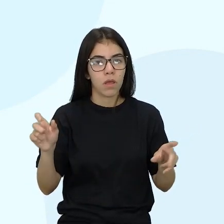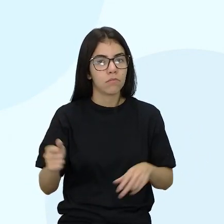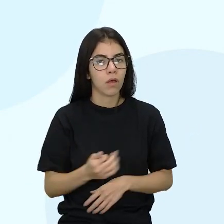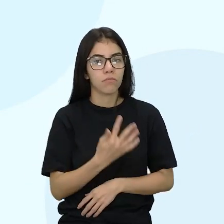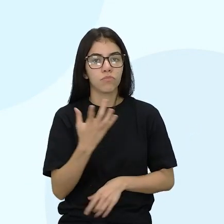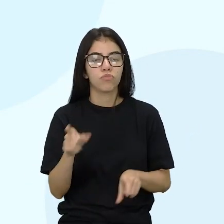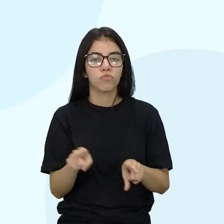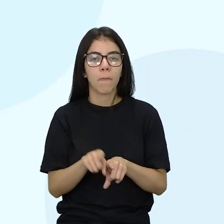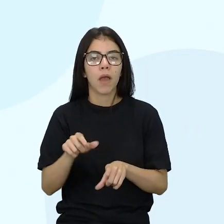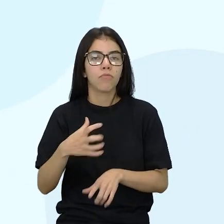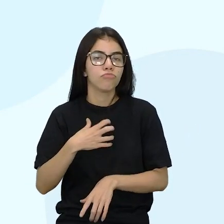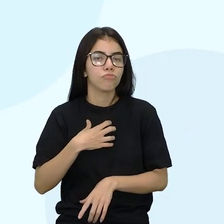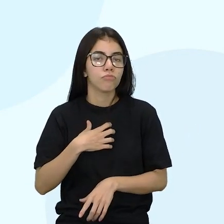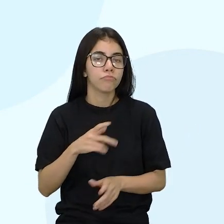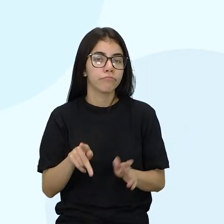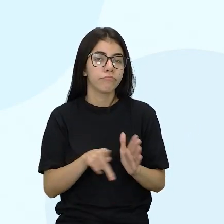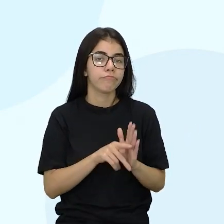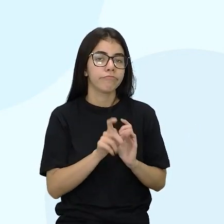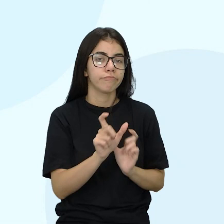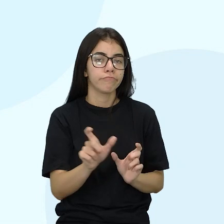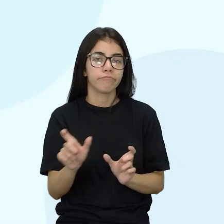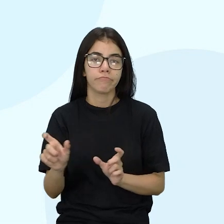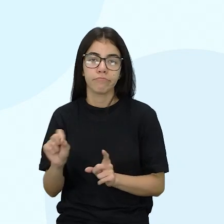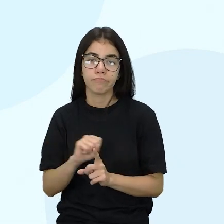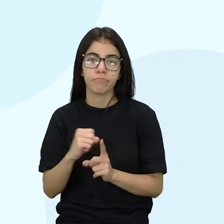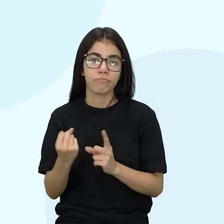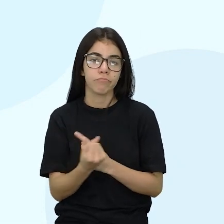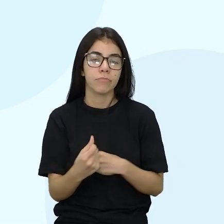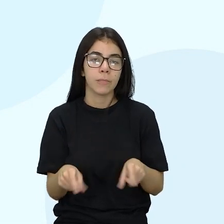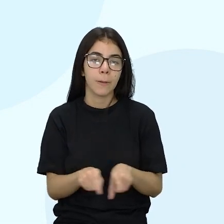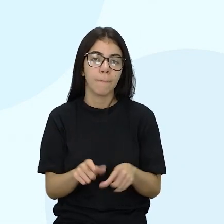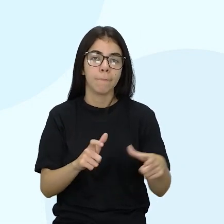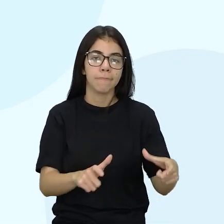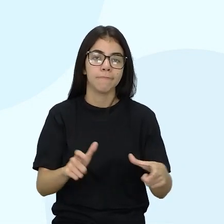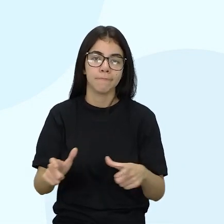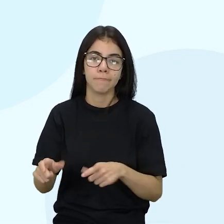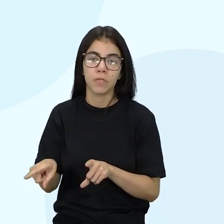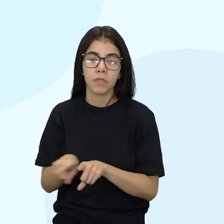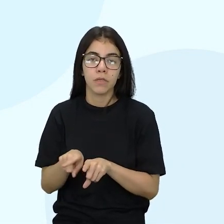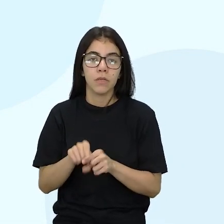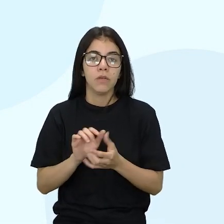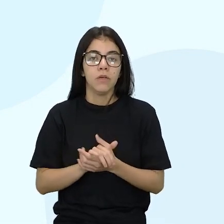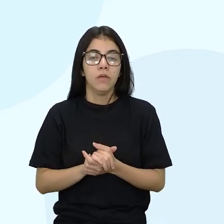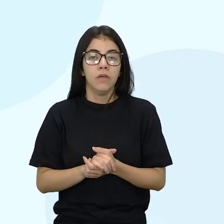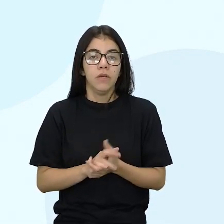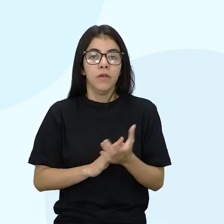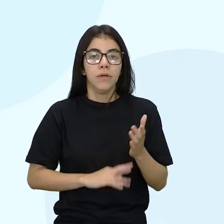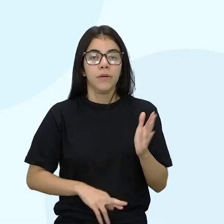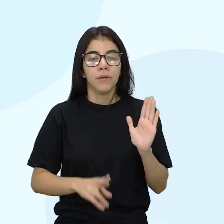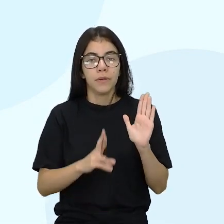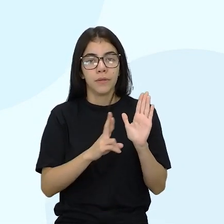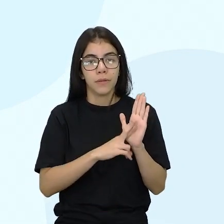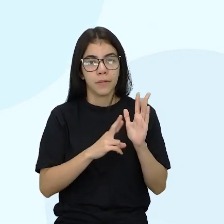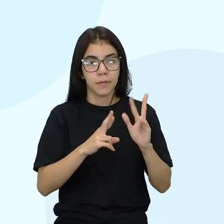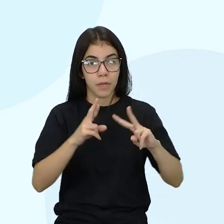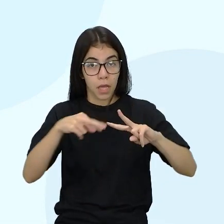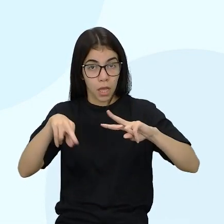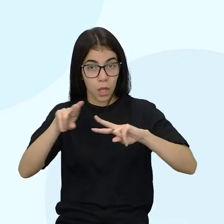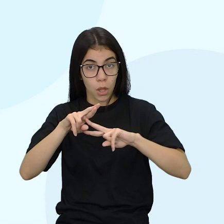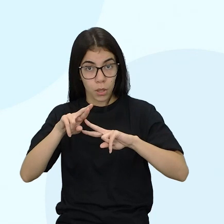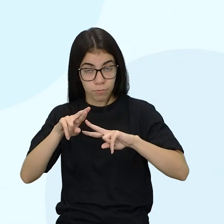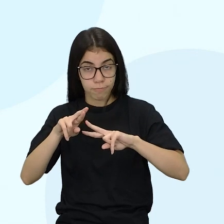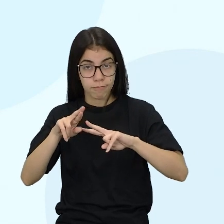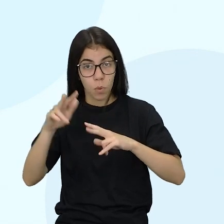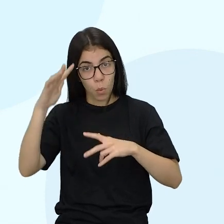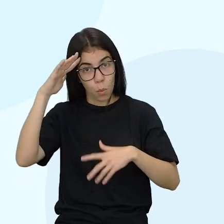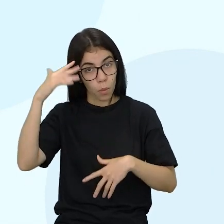formas próprias de organização social, do uso do território e recursos naturais para a sua